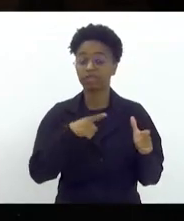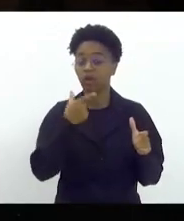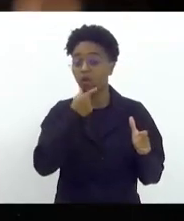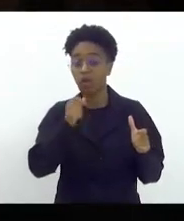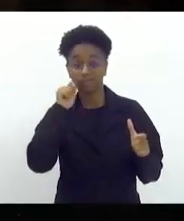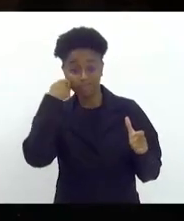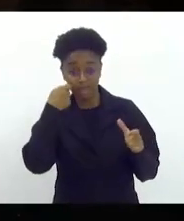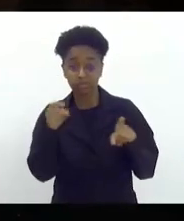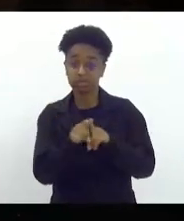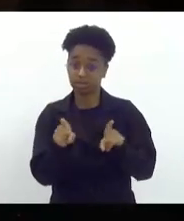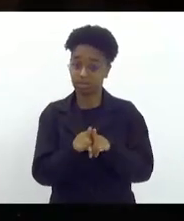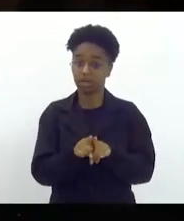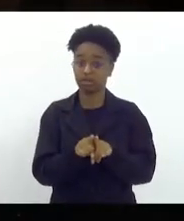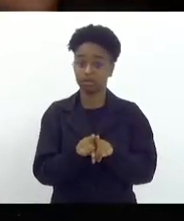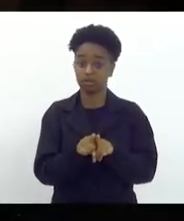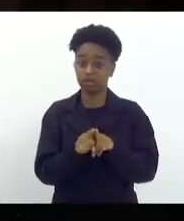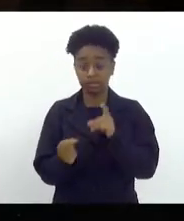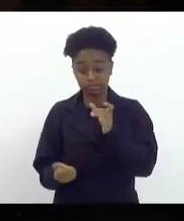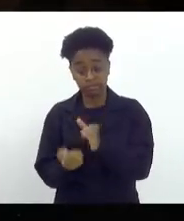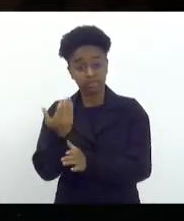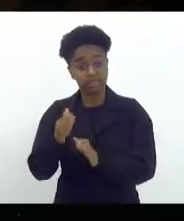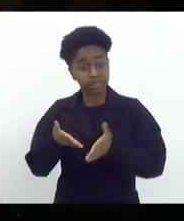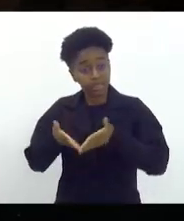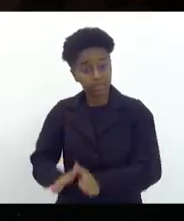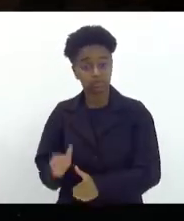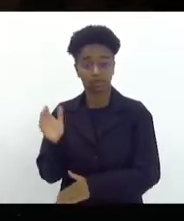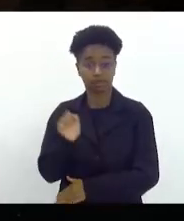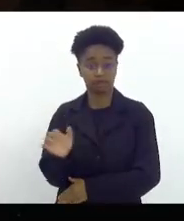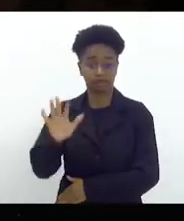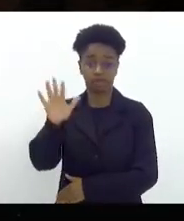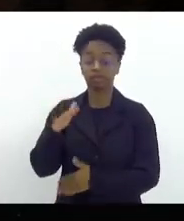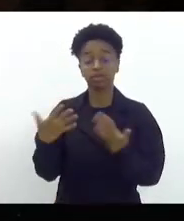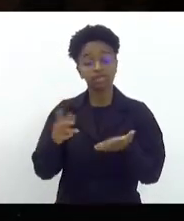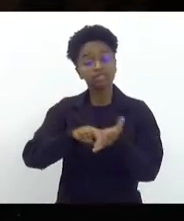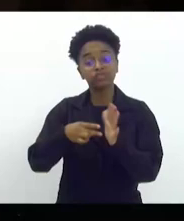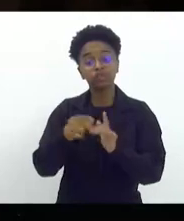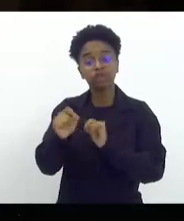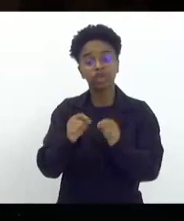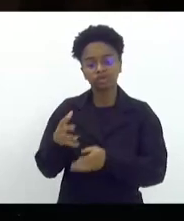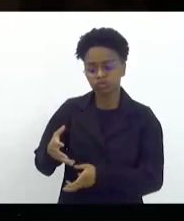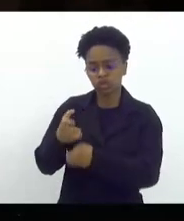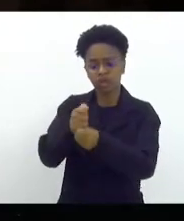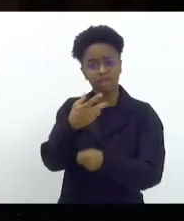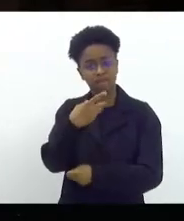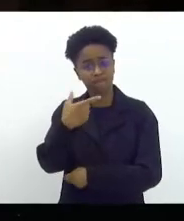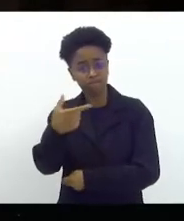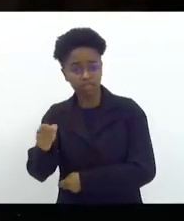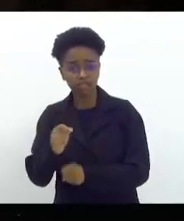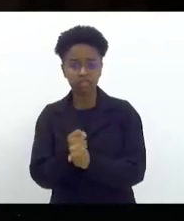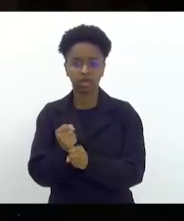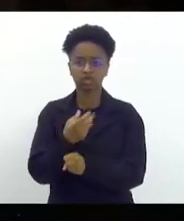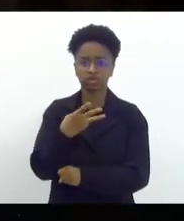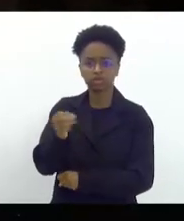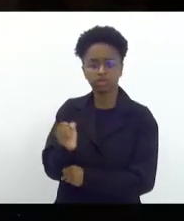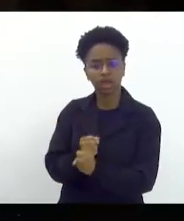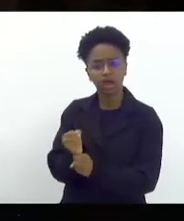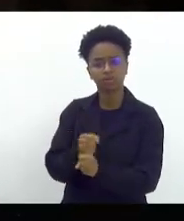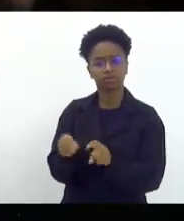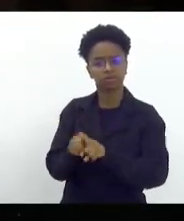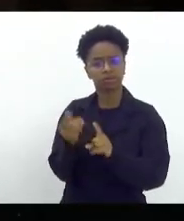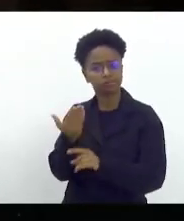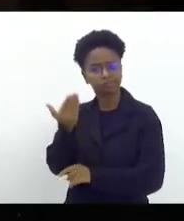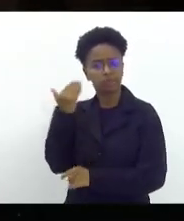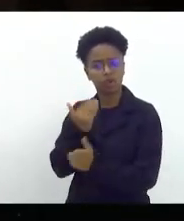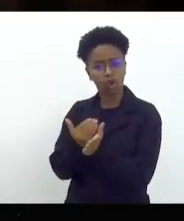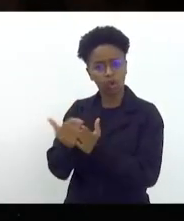por homens negros de origem favelada Ou seja no saldo dos últimos 20 talvez 30 anos e desde quando essa Guerra Começou